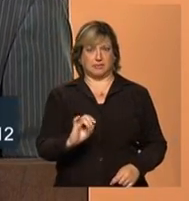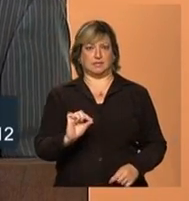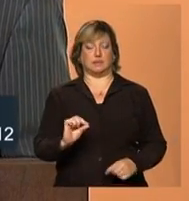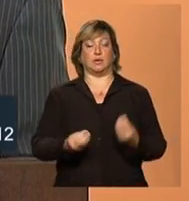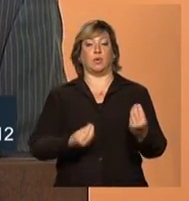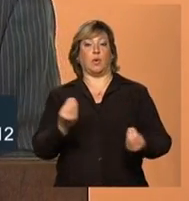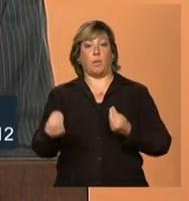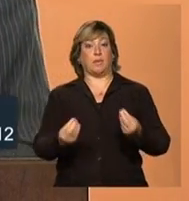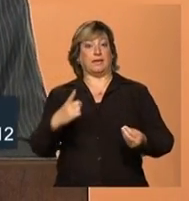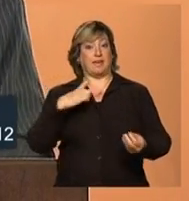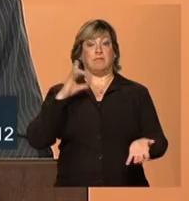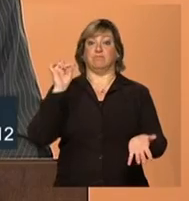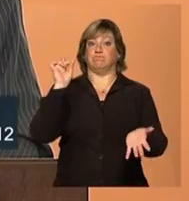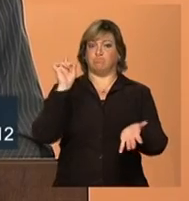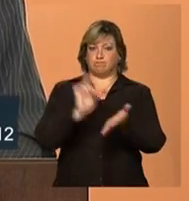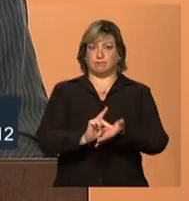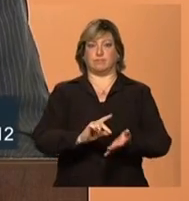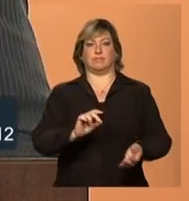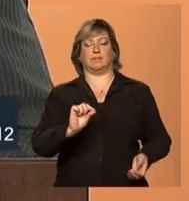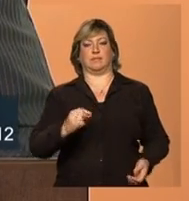uma lei que tenha efetividade.